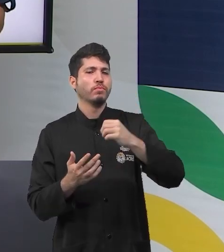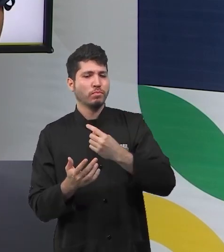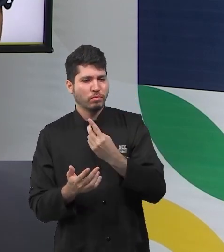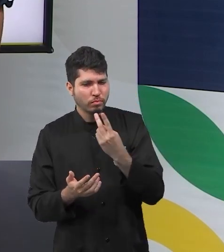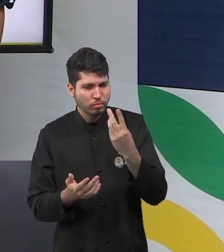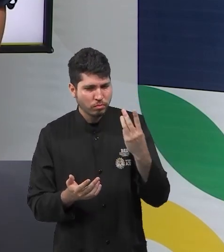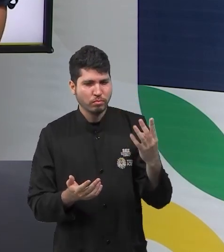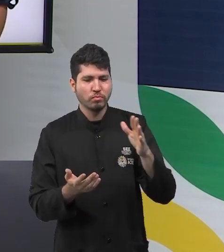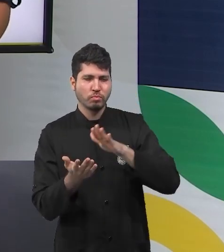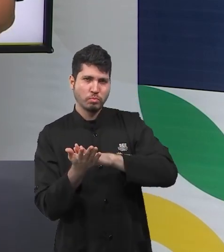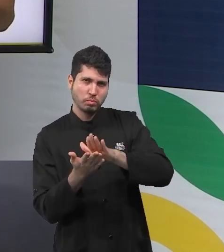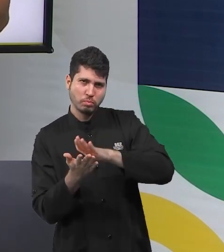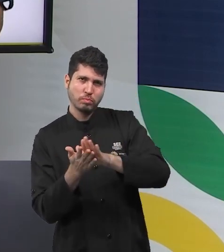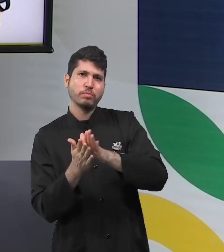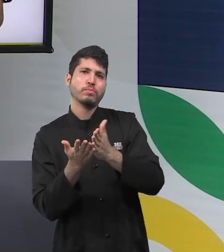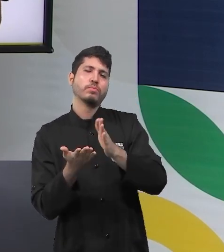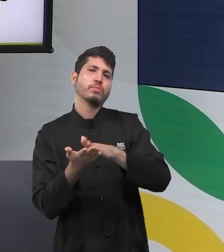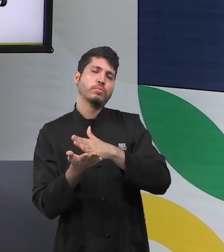impressos também aumentou.